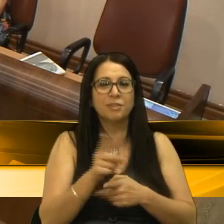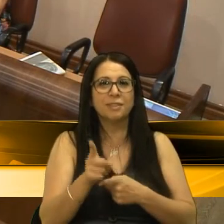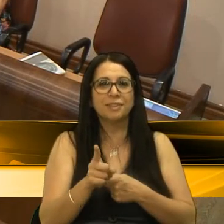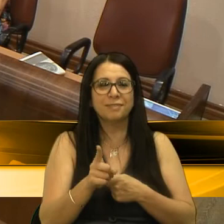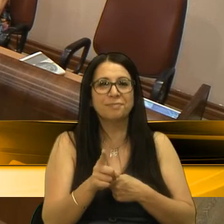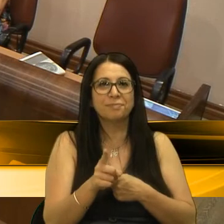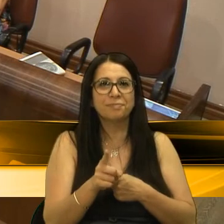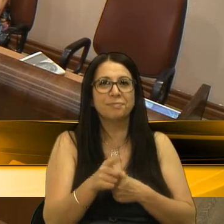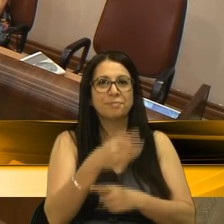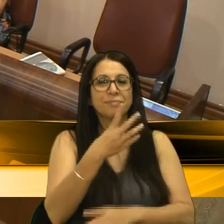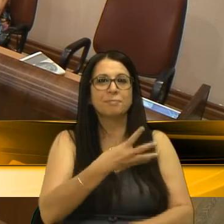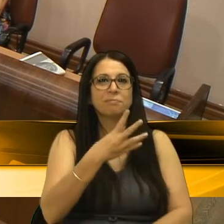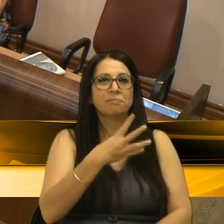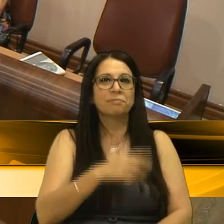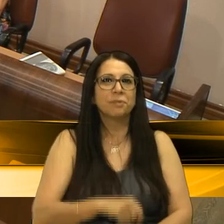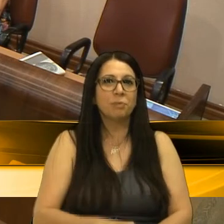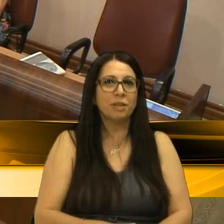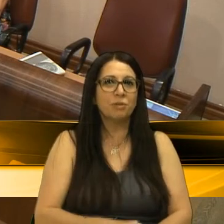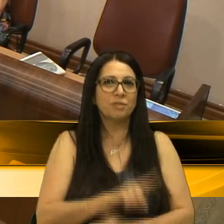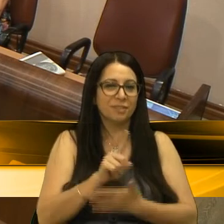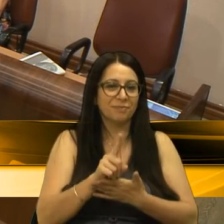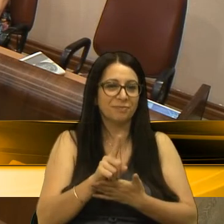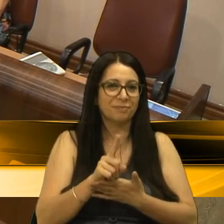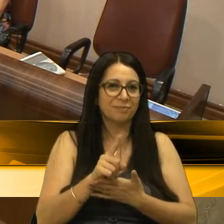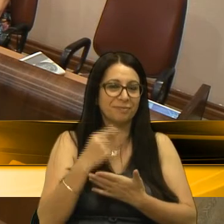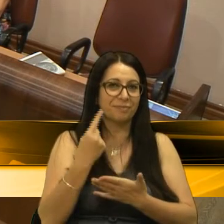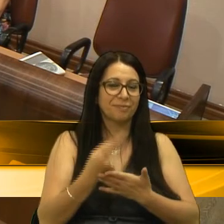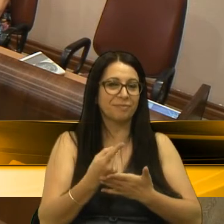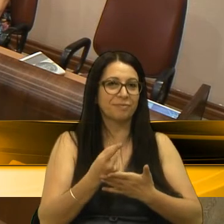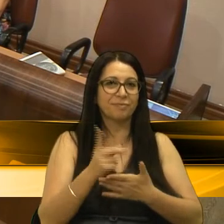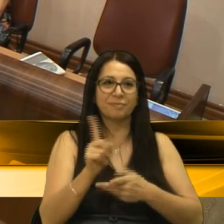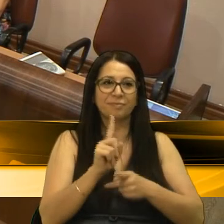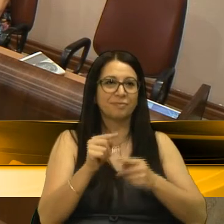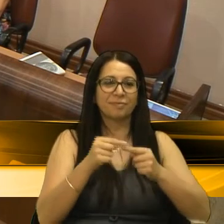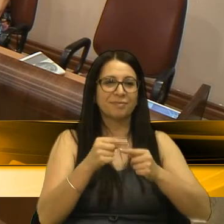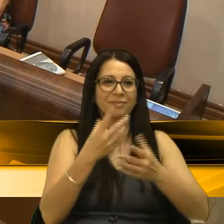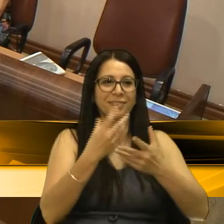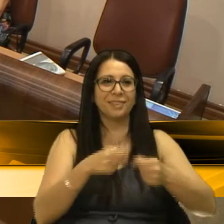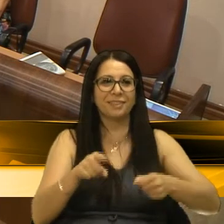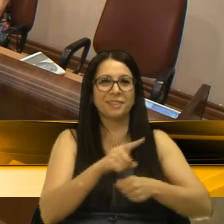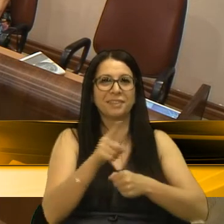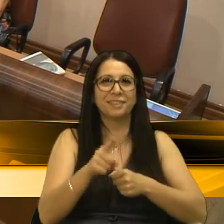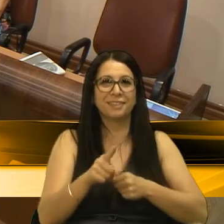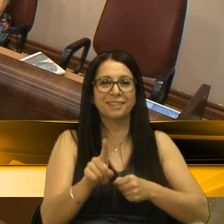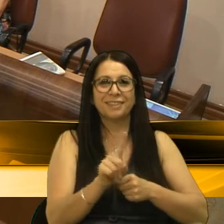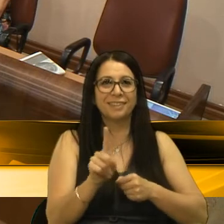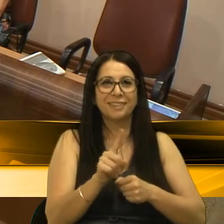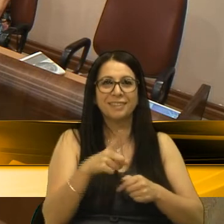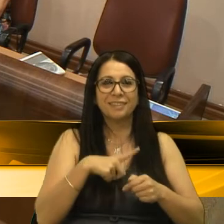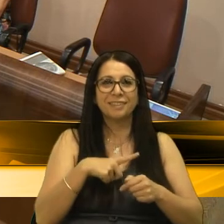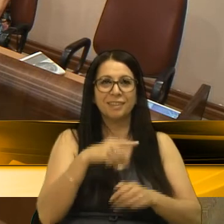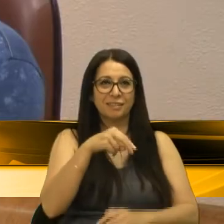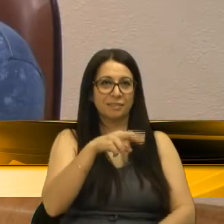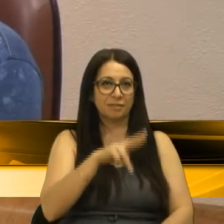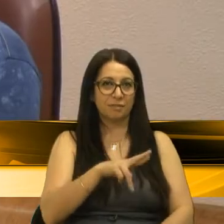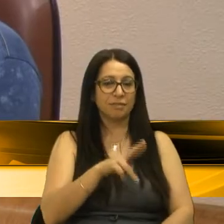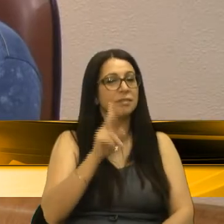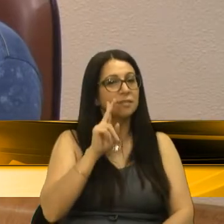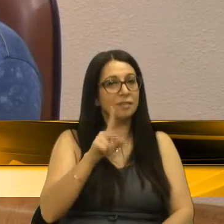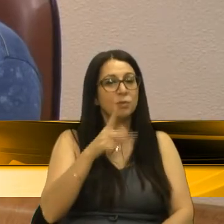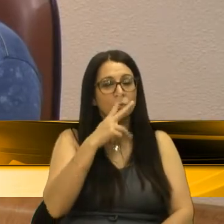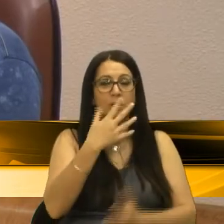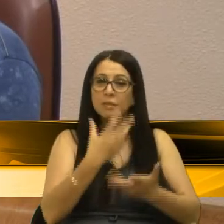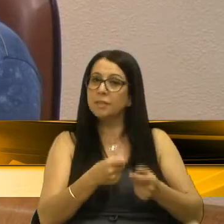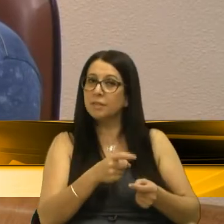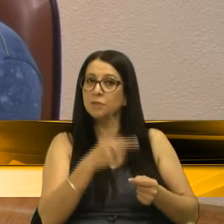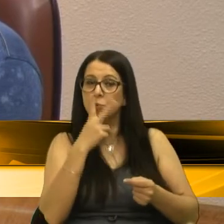13.885/2004. Quarto, uso não conforme aquele que não é permitido ou, no caso de não residencial NR, aquele que mesmo permitido não atende a